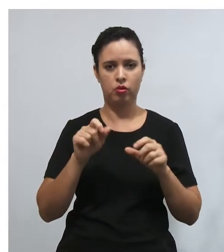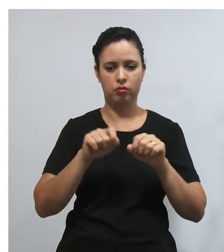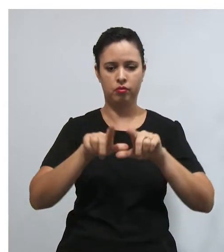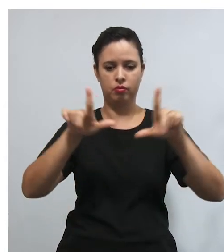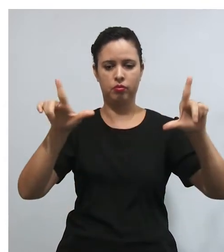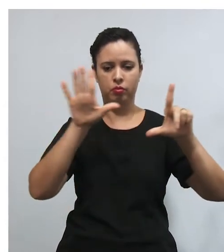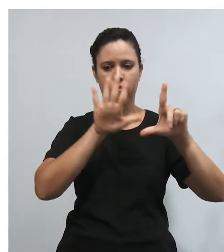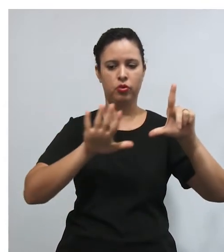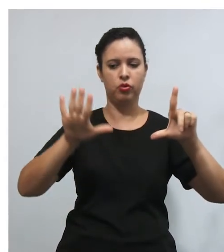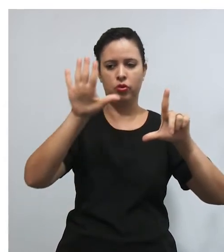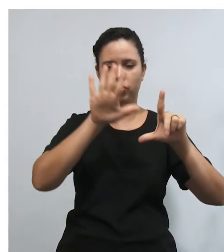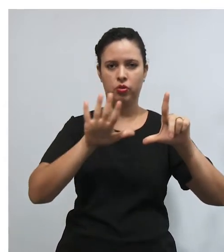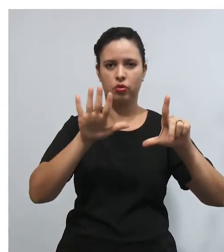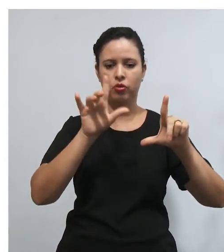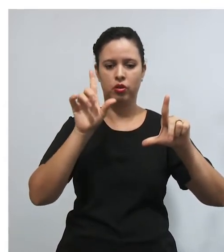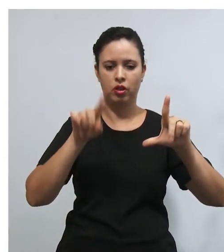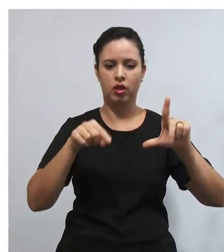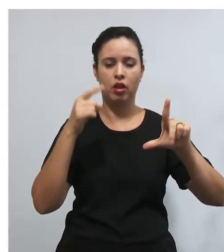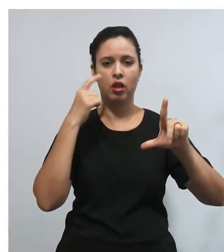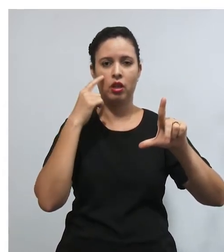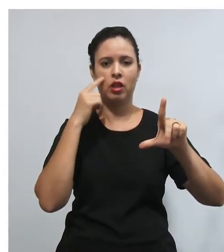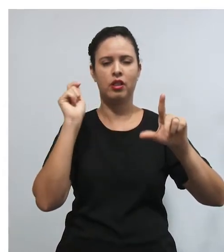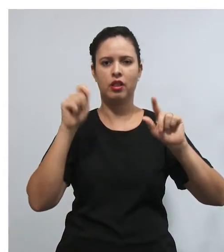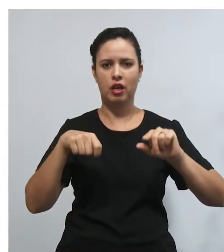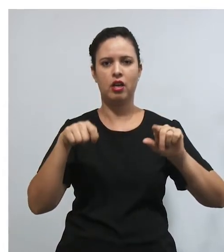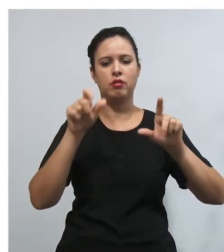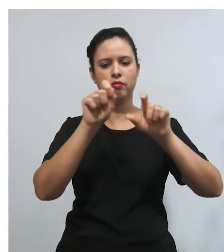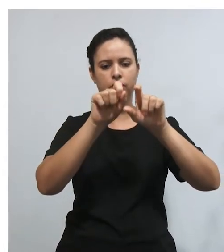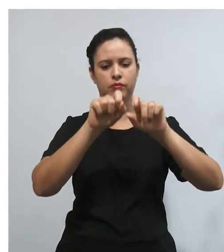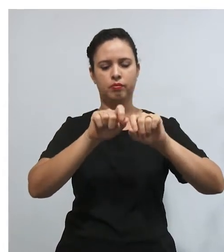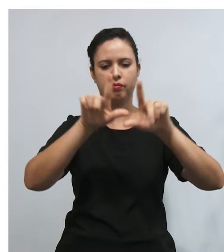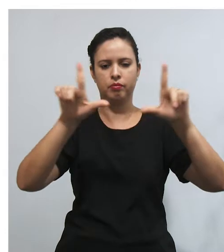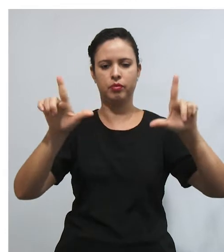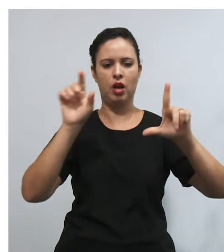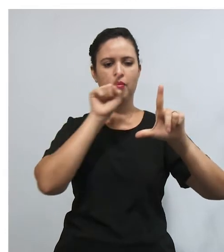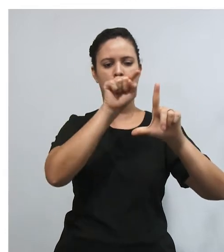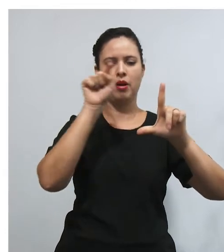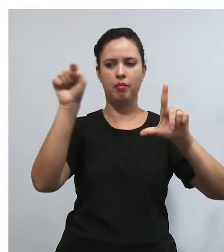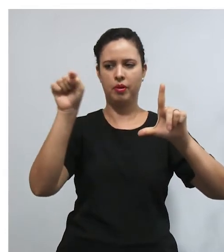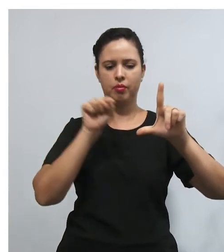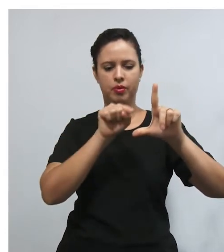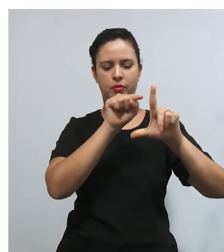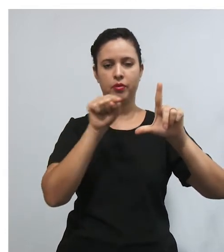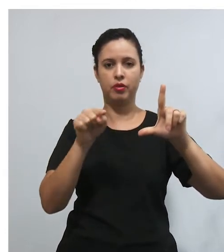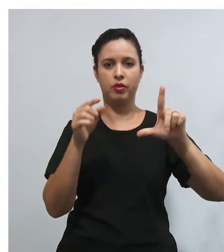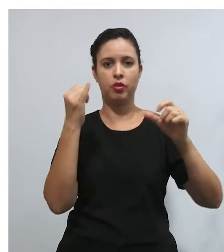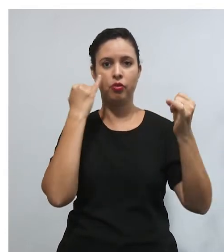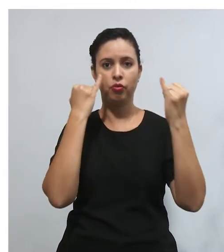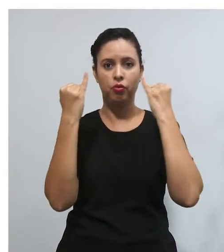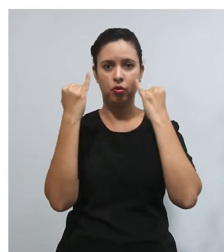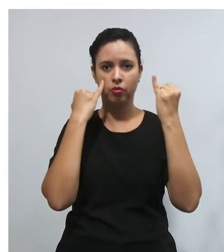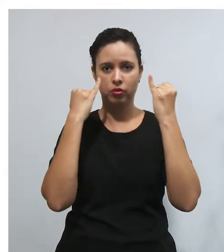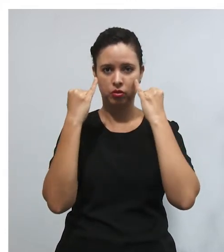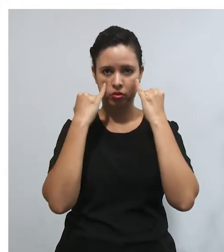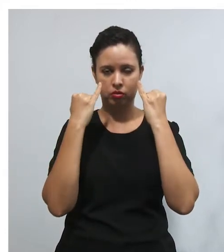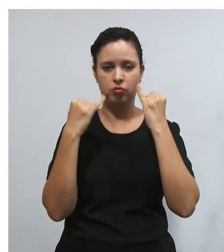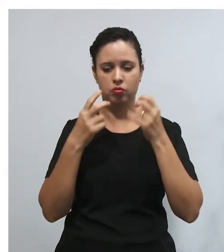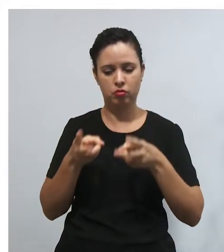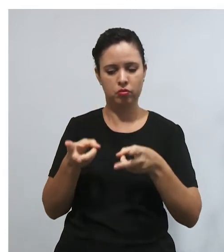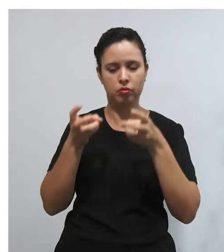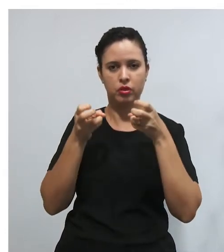O monitor, quando ele for um monitor touchscreen, quer dizer que ele tanto mostra a informação que sai do computador para o